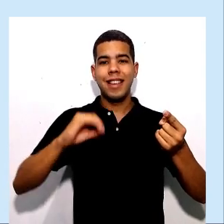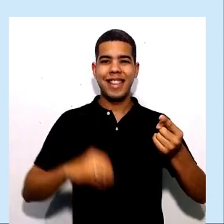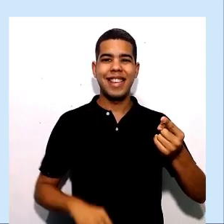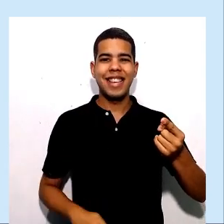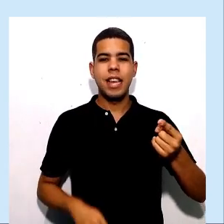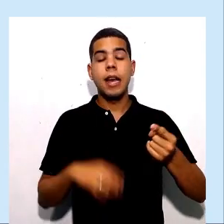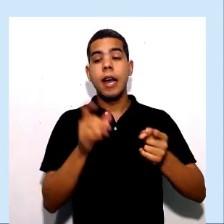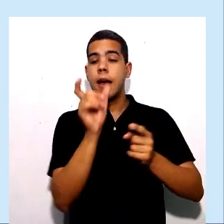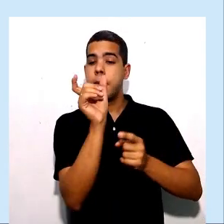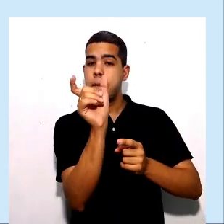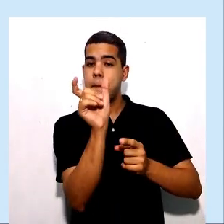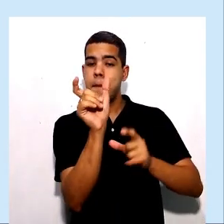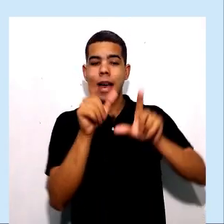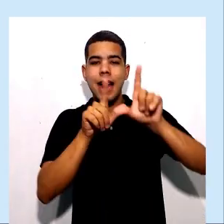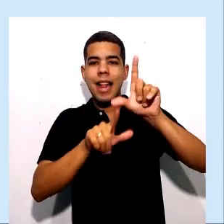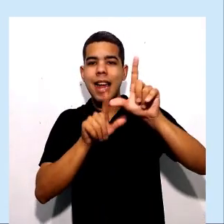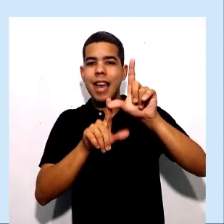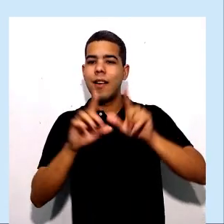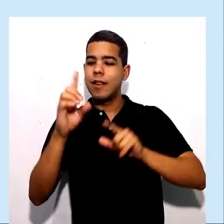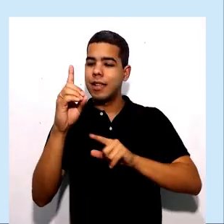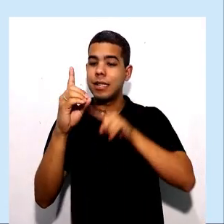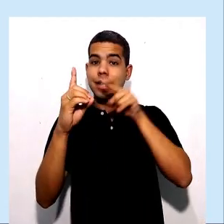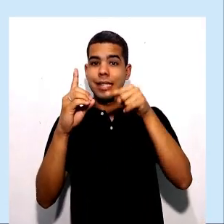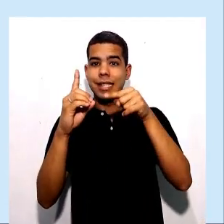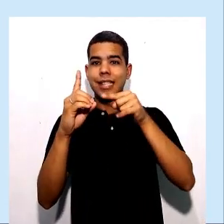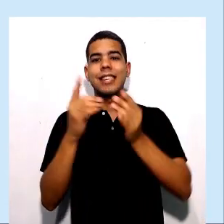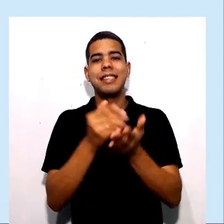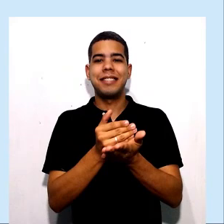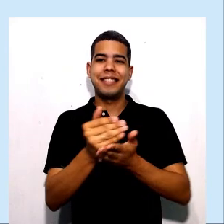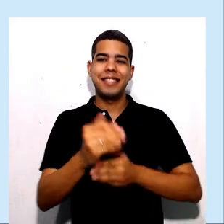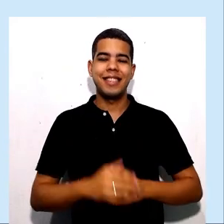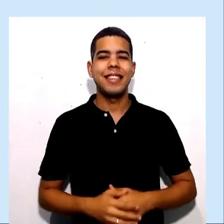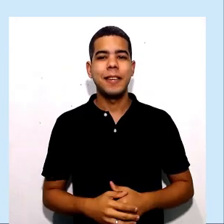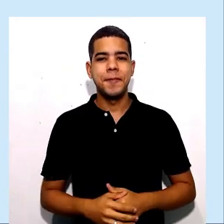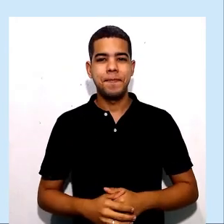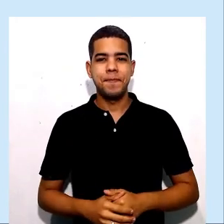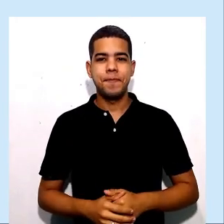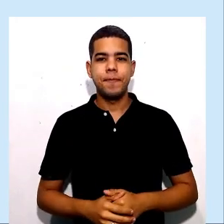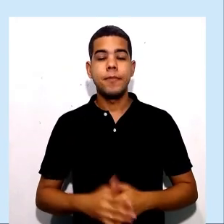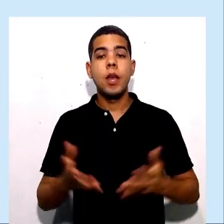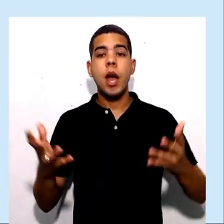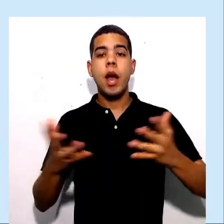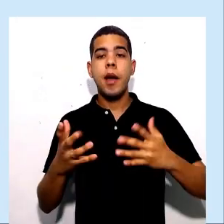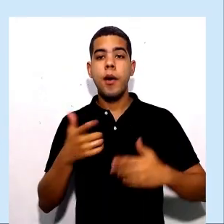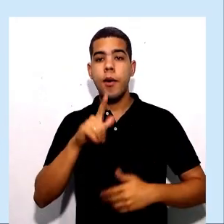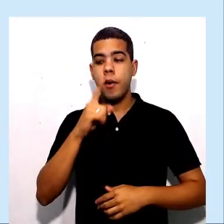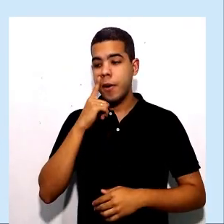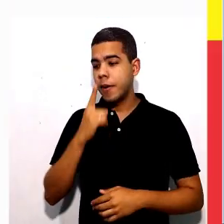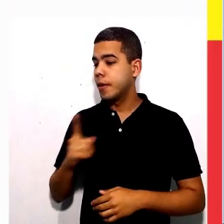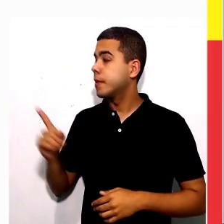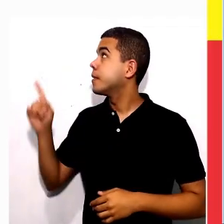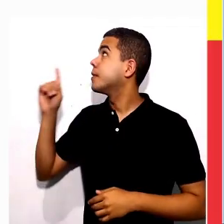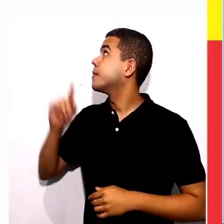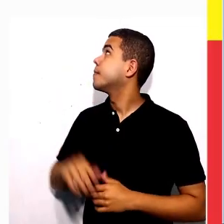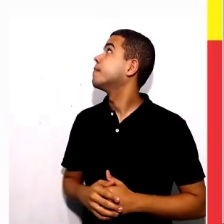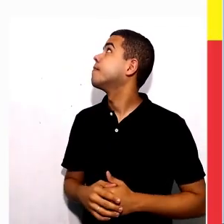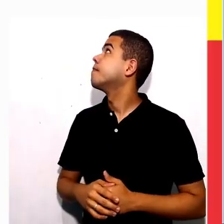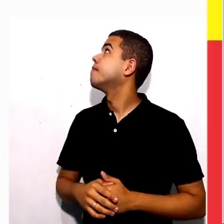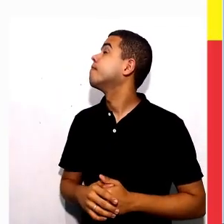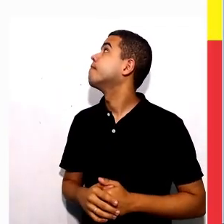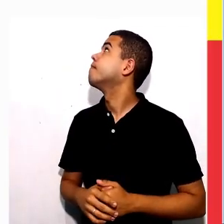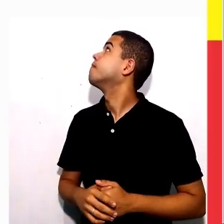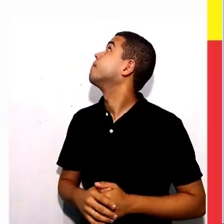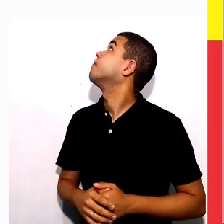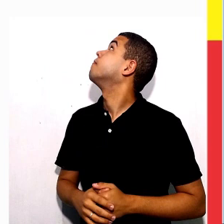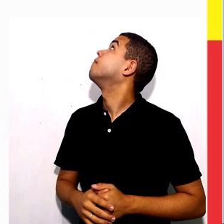200. Porque começa com a letra D. Beleza. E agora, essa sequência aí?